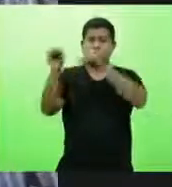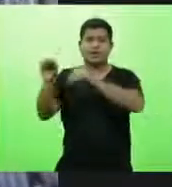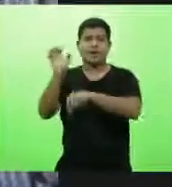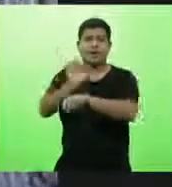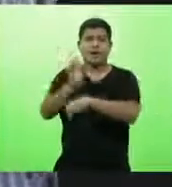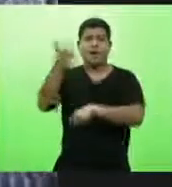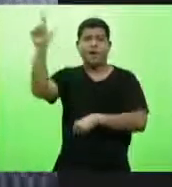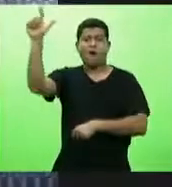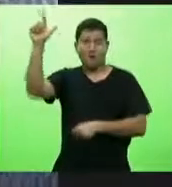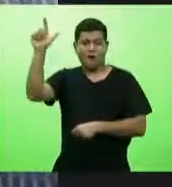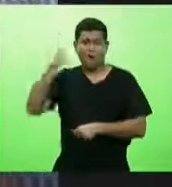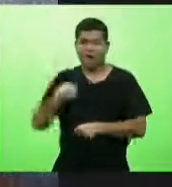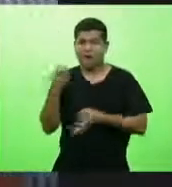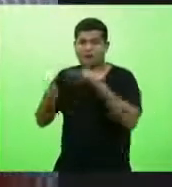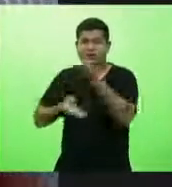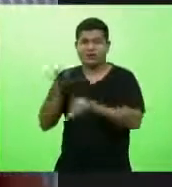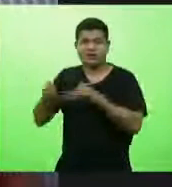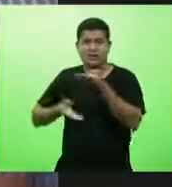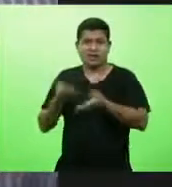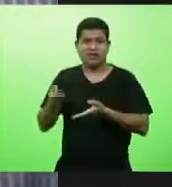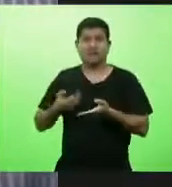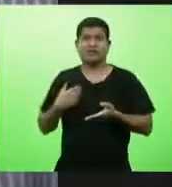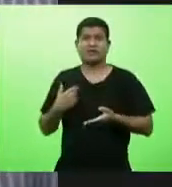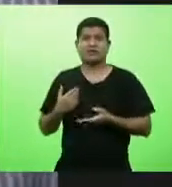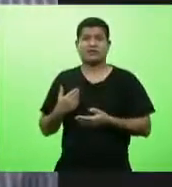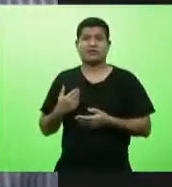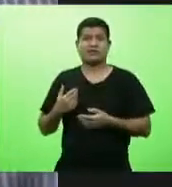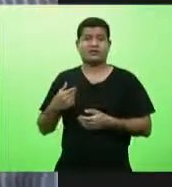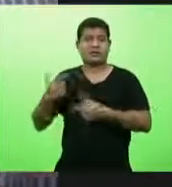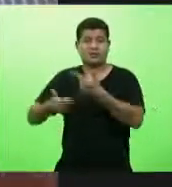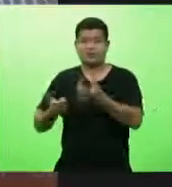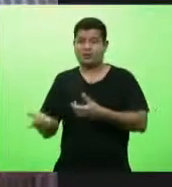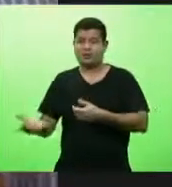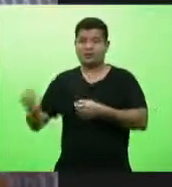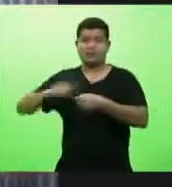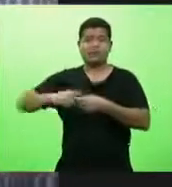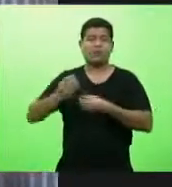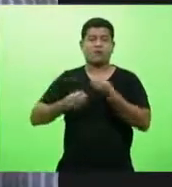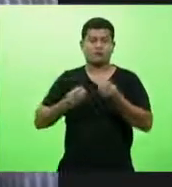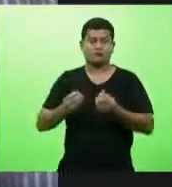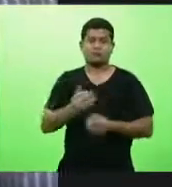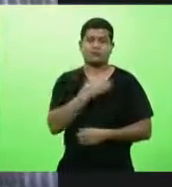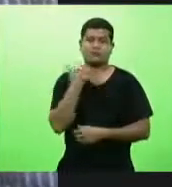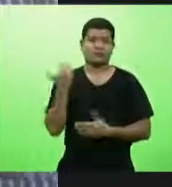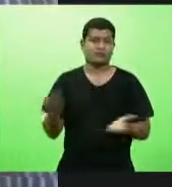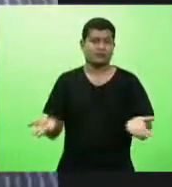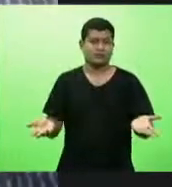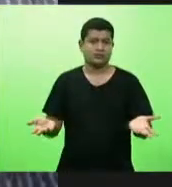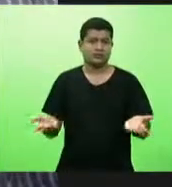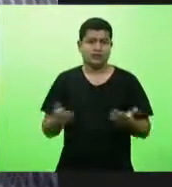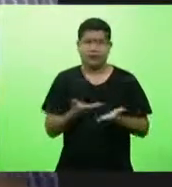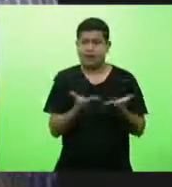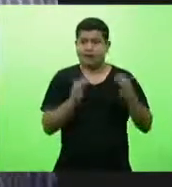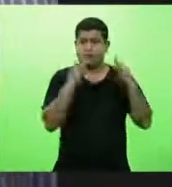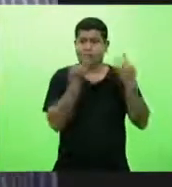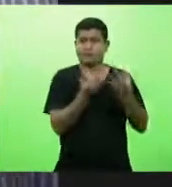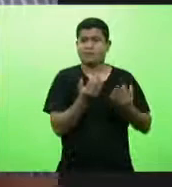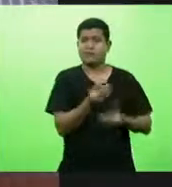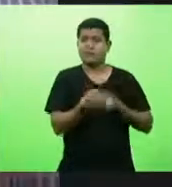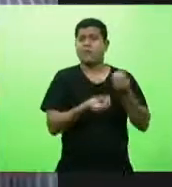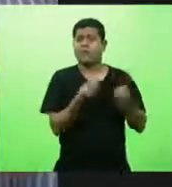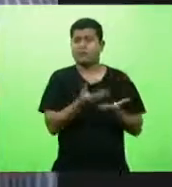estados e que voltaram dentro do pijama de pau. Né? Como que ficam essas famílias? Então, nós não